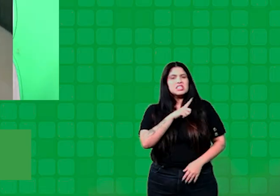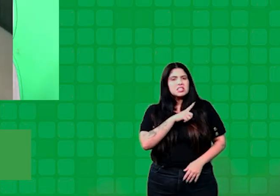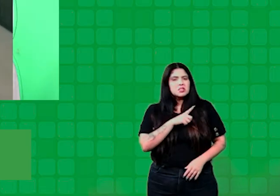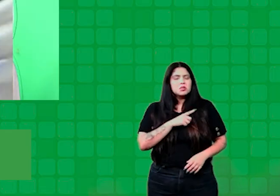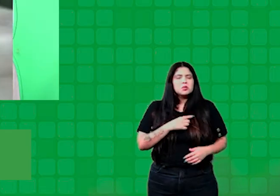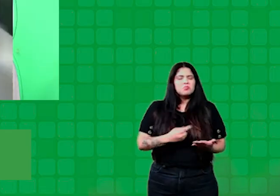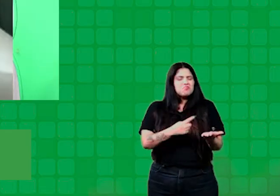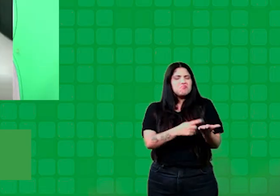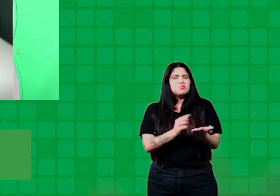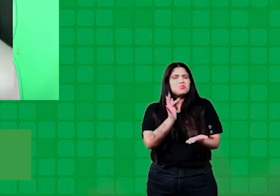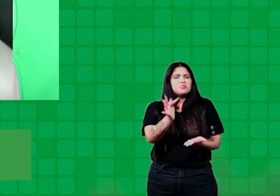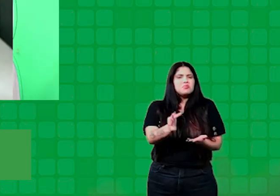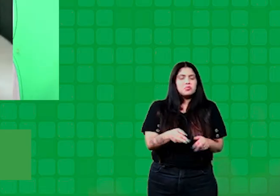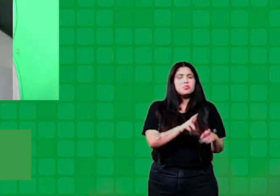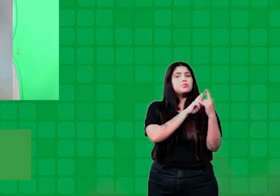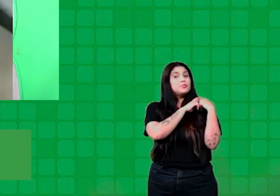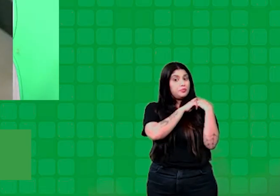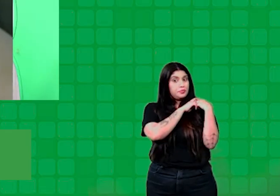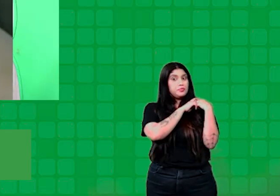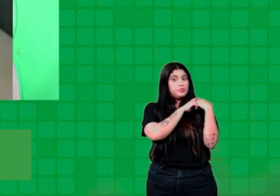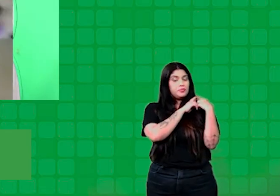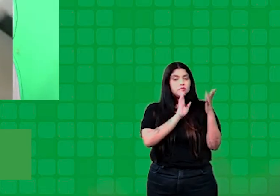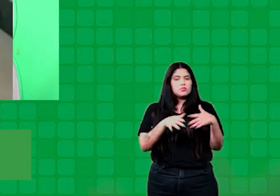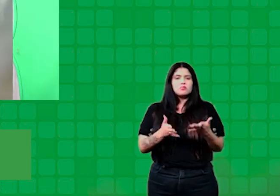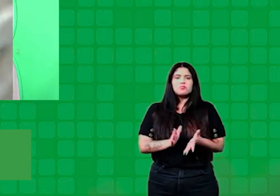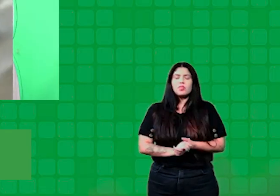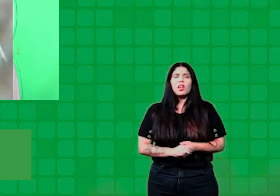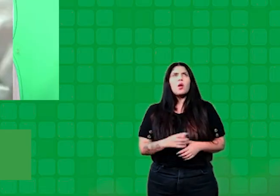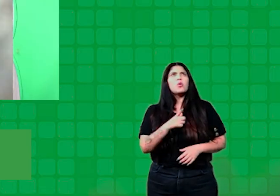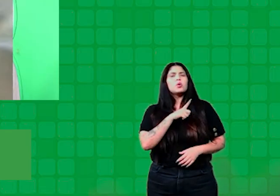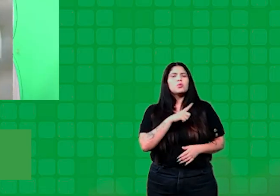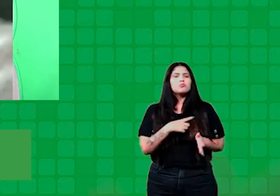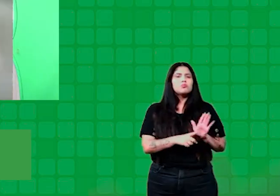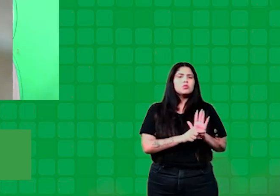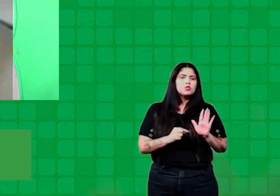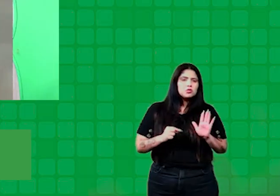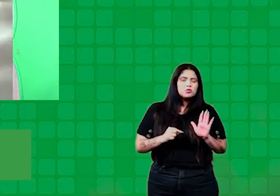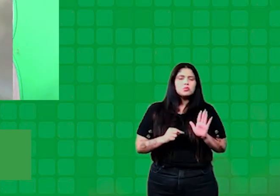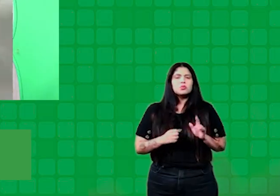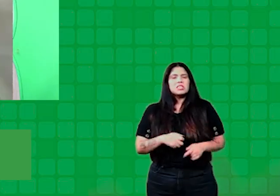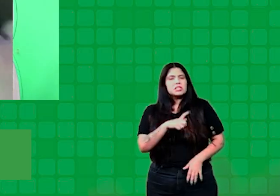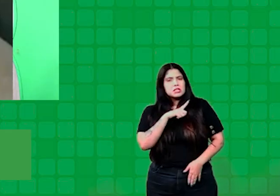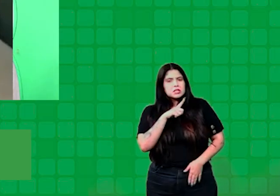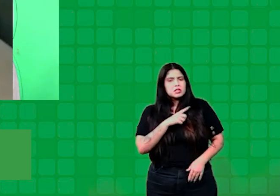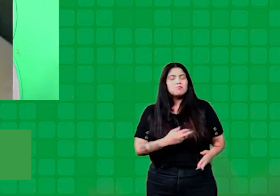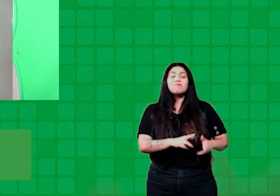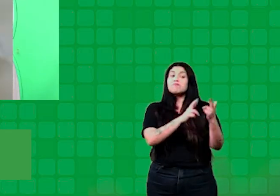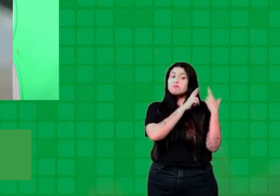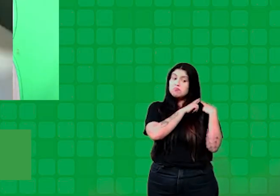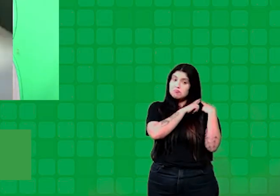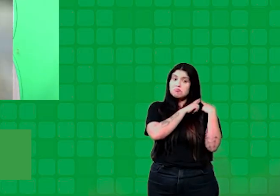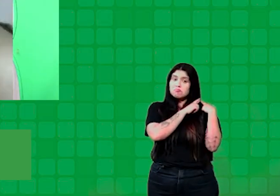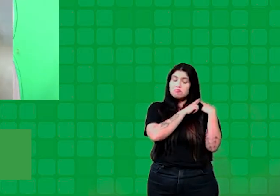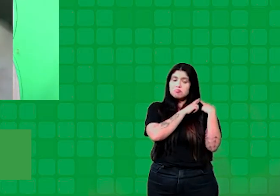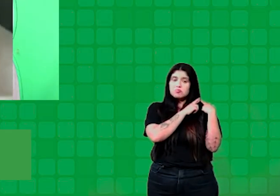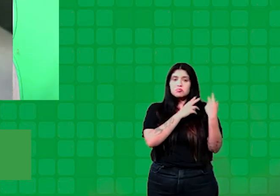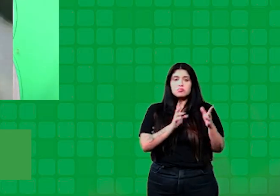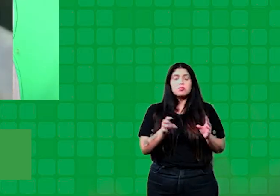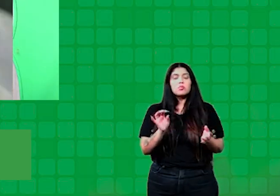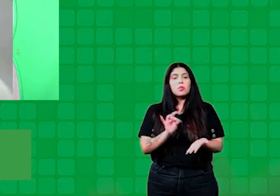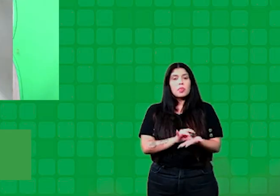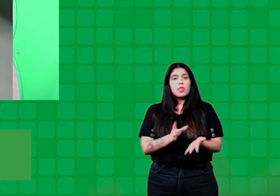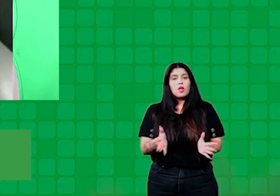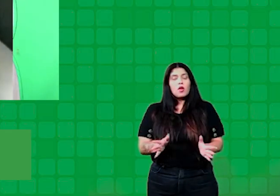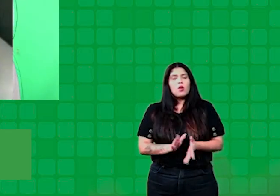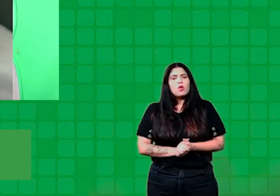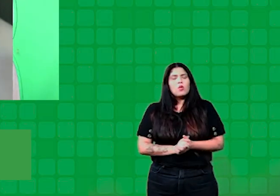de responsabilização. Eu tenho artigos onde estão estabelecidas responsabilidades. Compete ao comitê